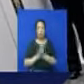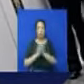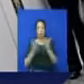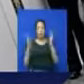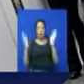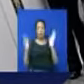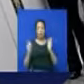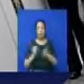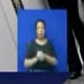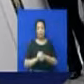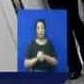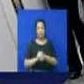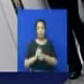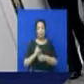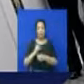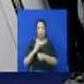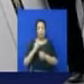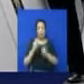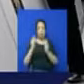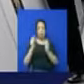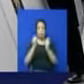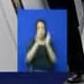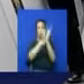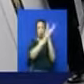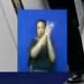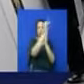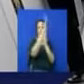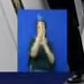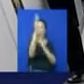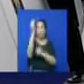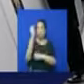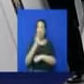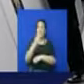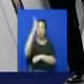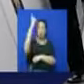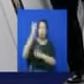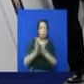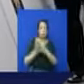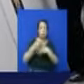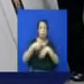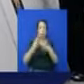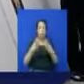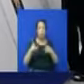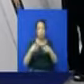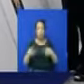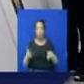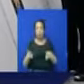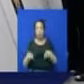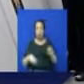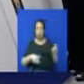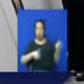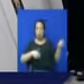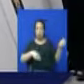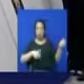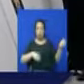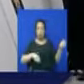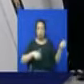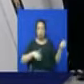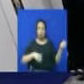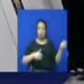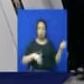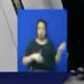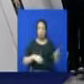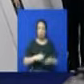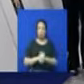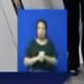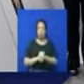Música. Num primeiro momento, do violão de Gileno de